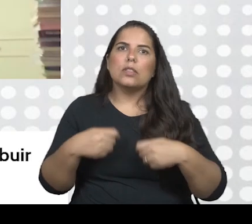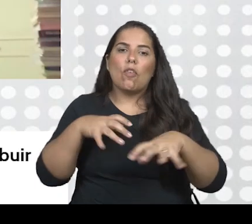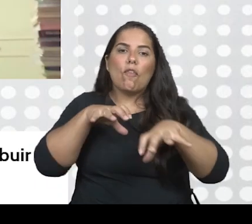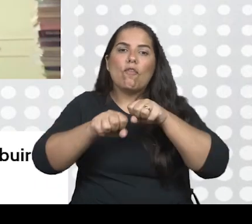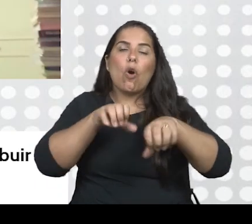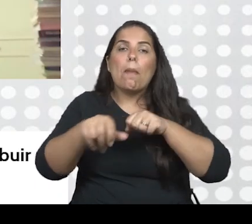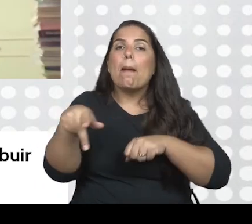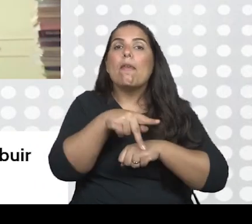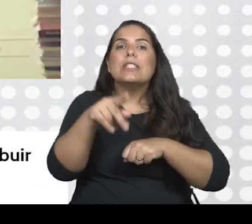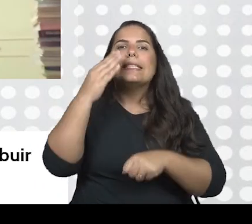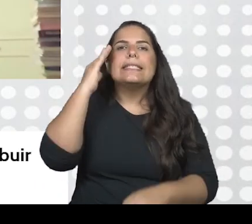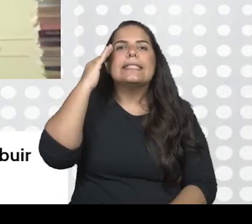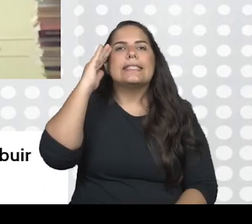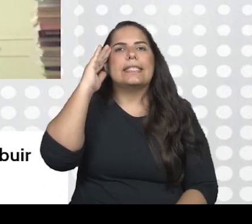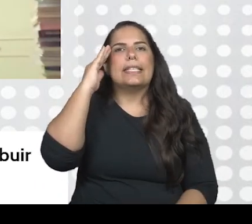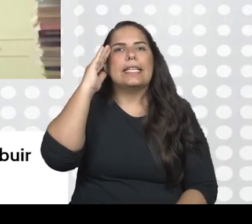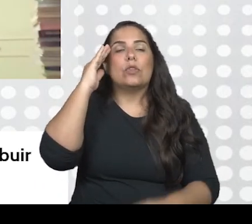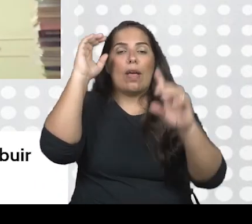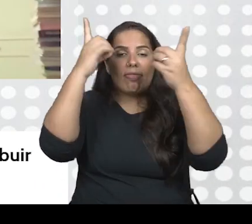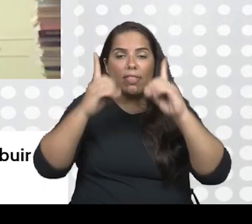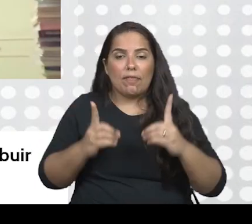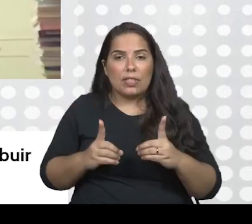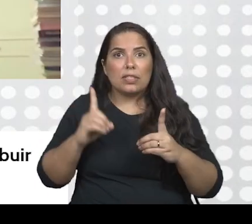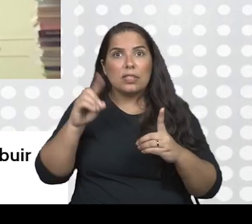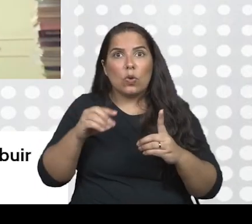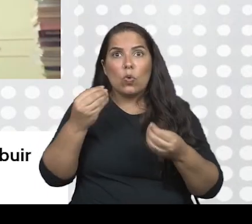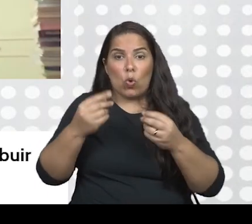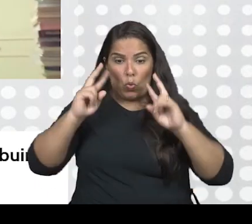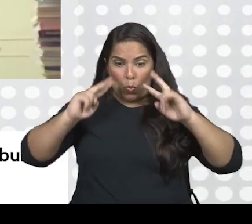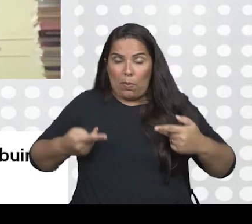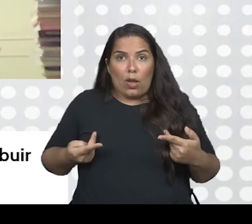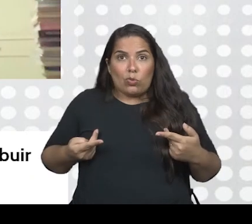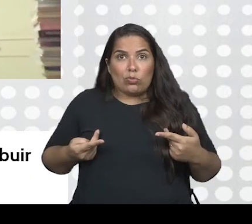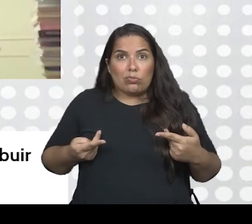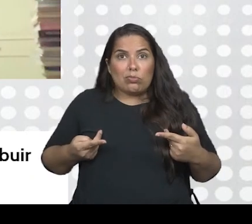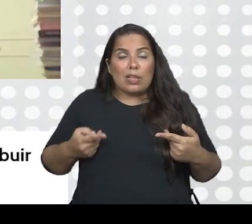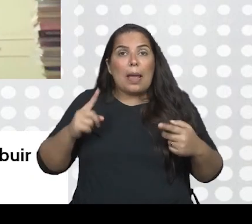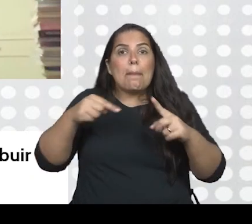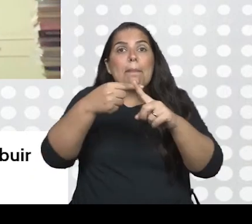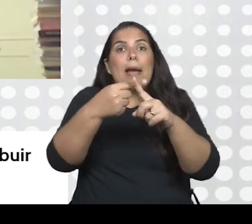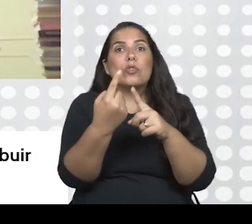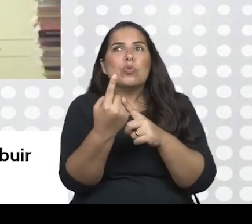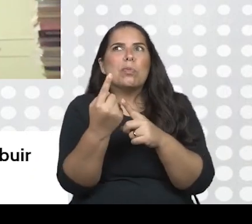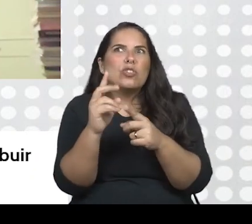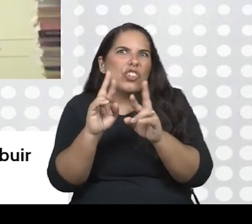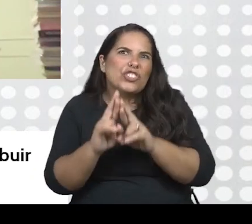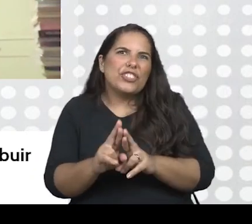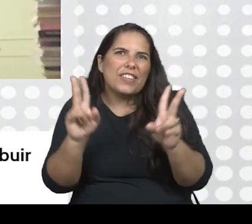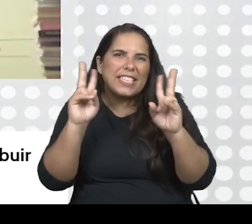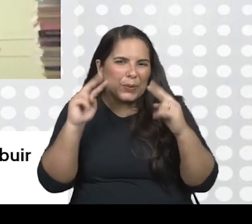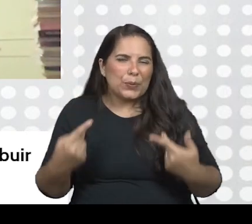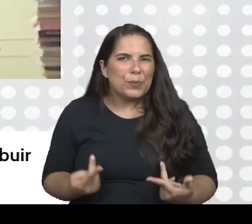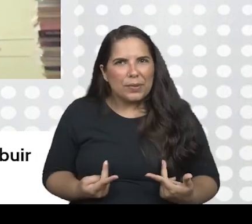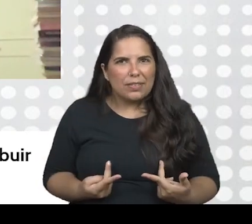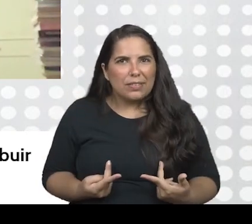formar professores que compreendam a deficiência como constitutivo do humano. Ela é só mais uma diferença do